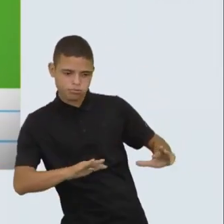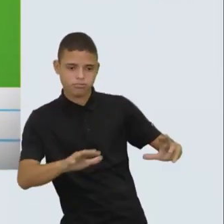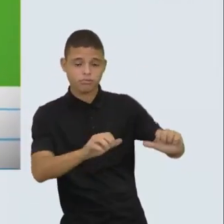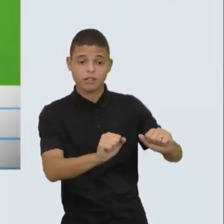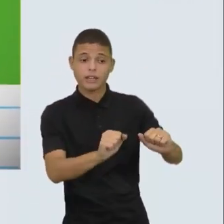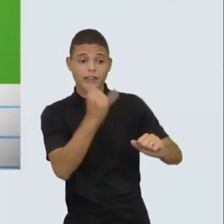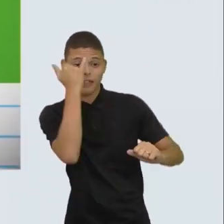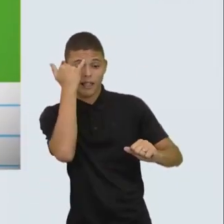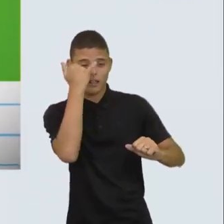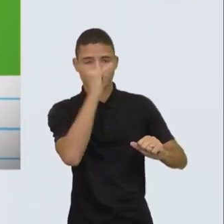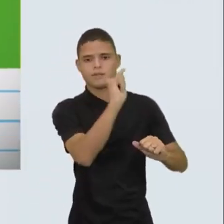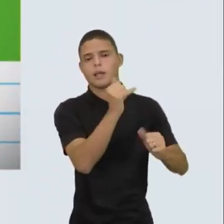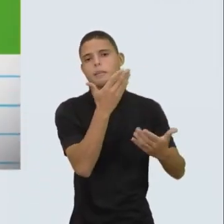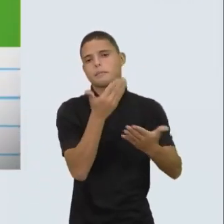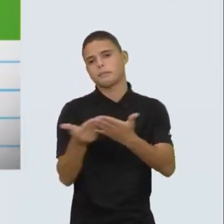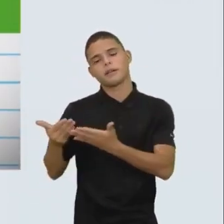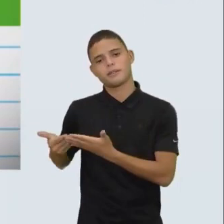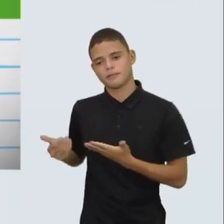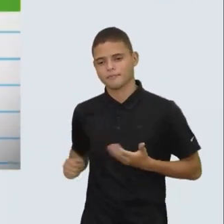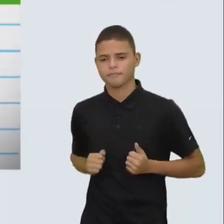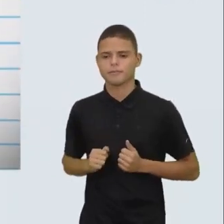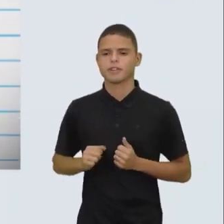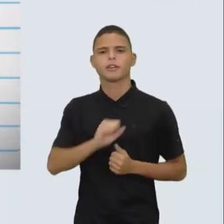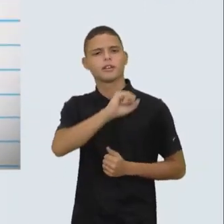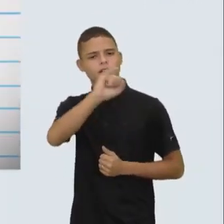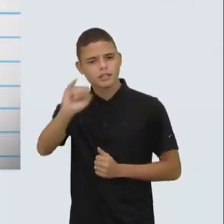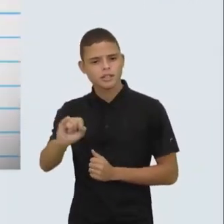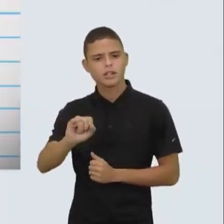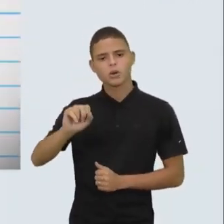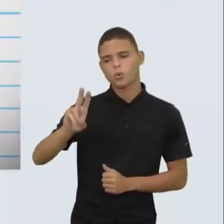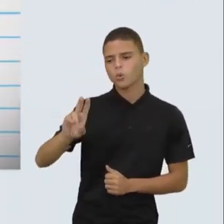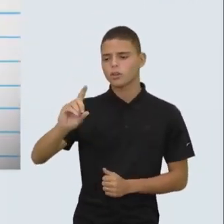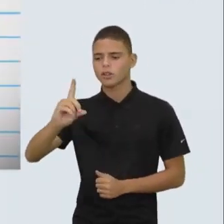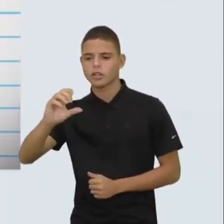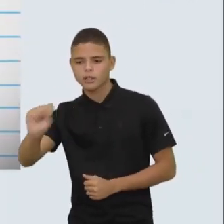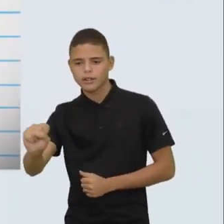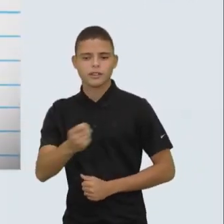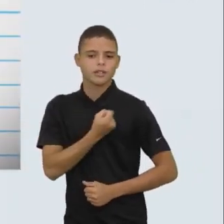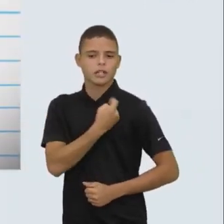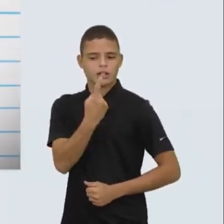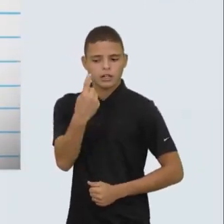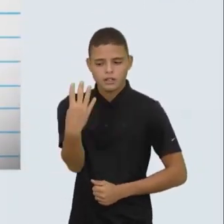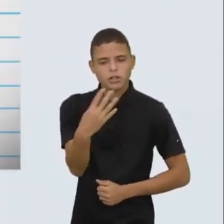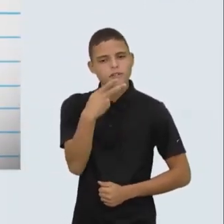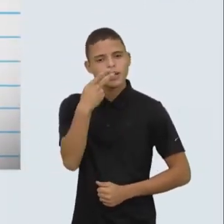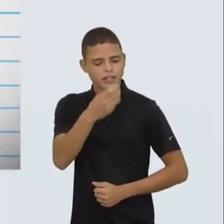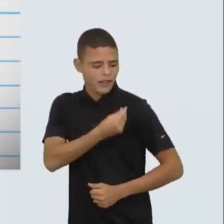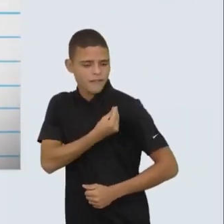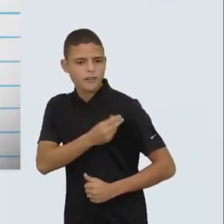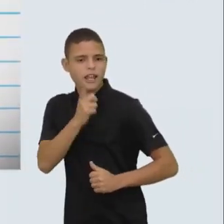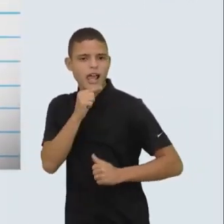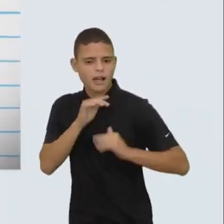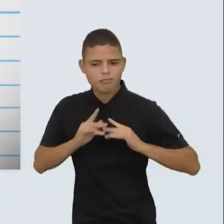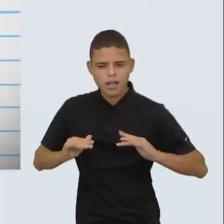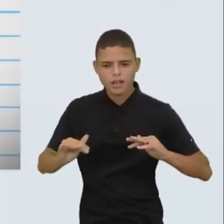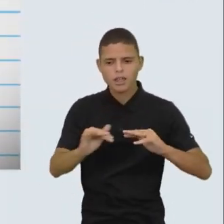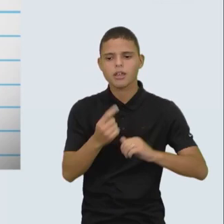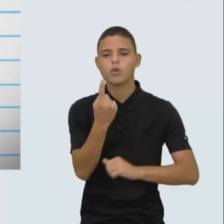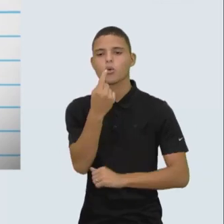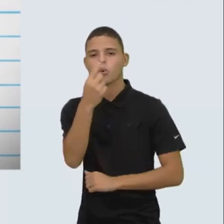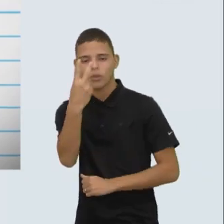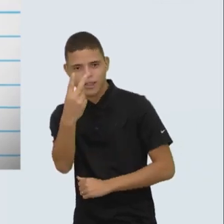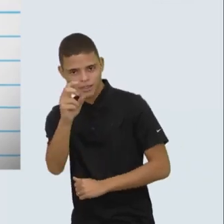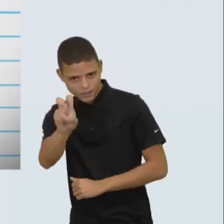deter a perda de biodiversidade. Se o ODS 14 se referia à vida na água, restou ao ODS 15 tratar da